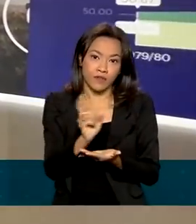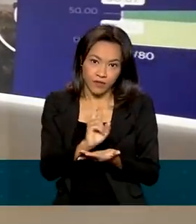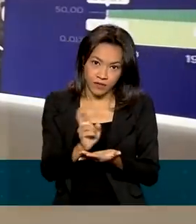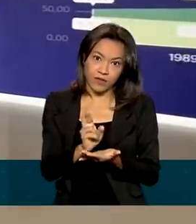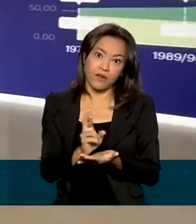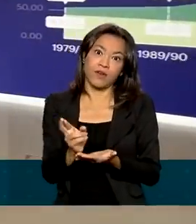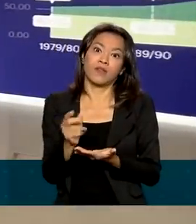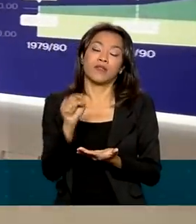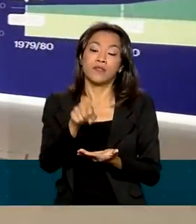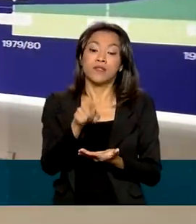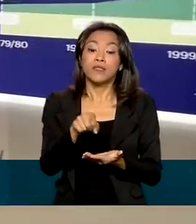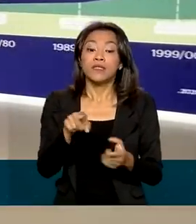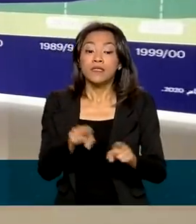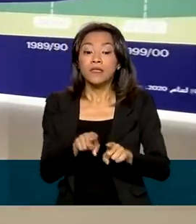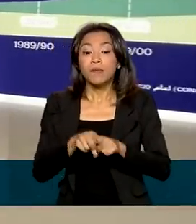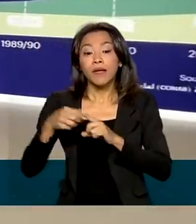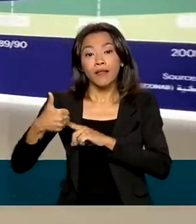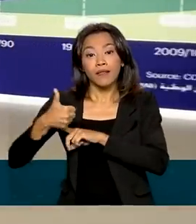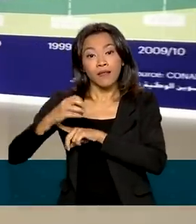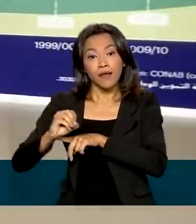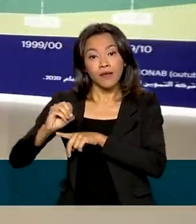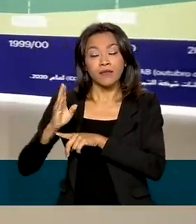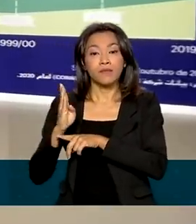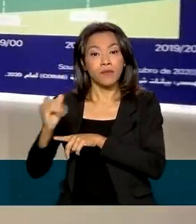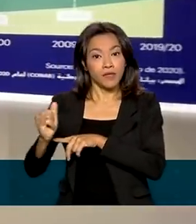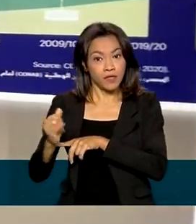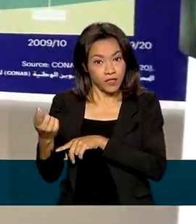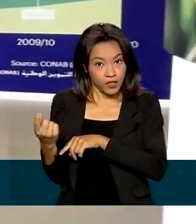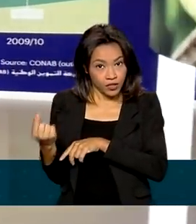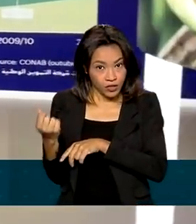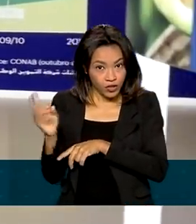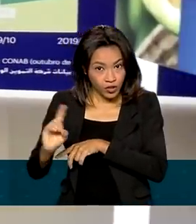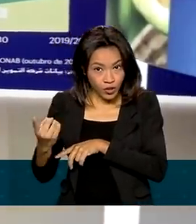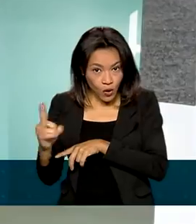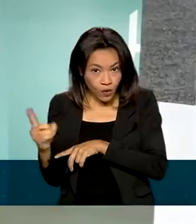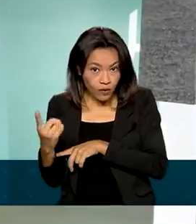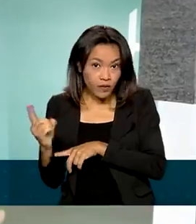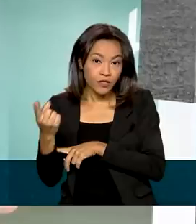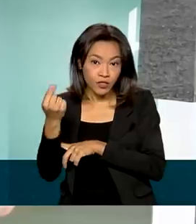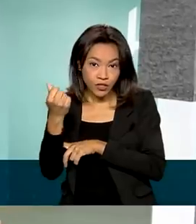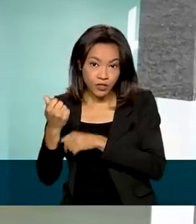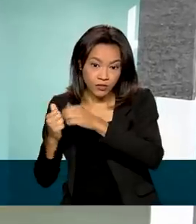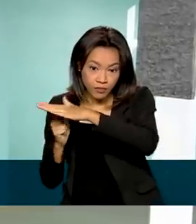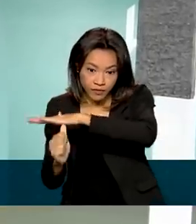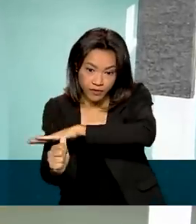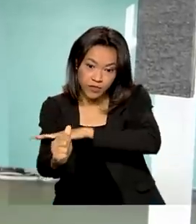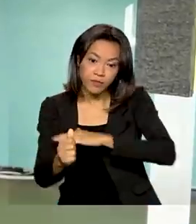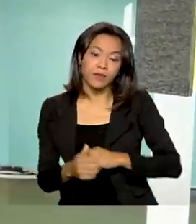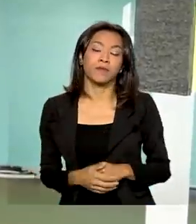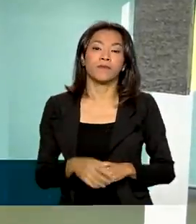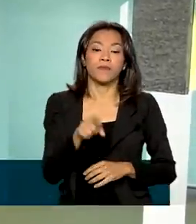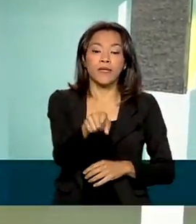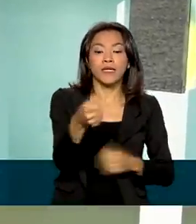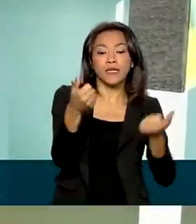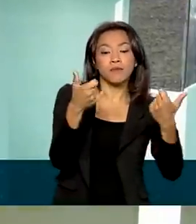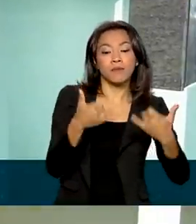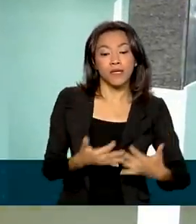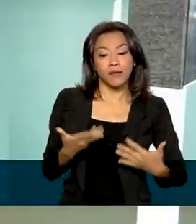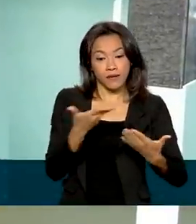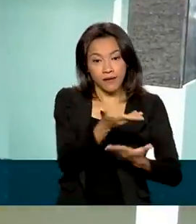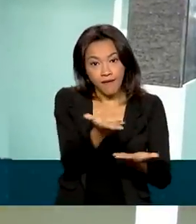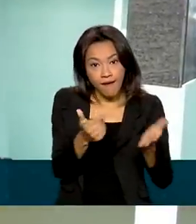para o país e US$ 10 bilhões em investimentos. Essa exposição que estamos visitando nesse